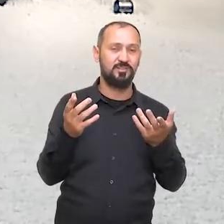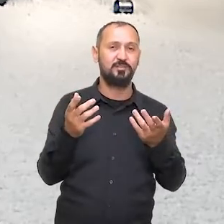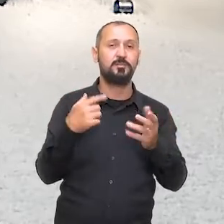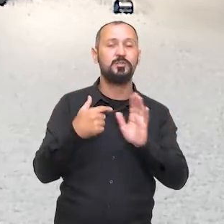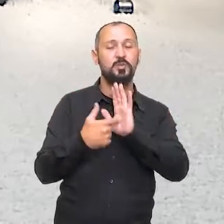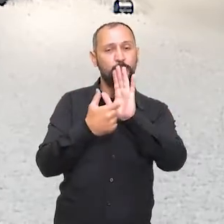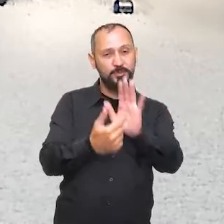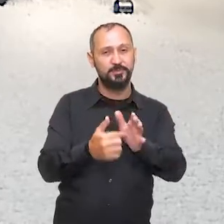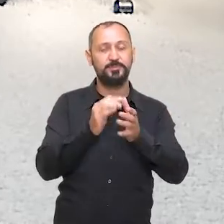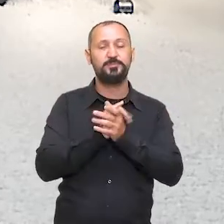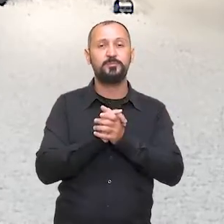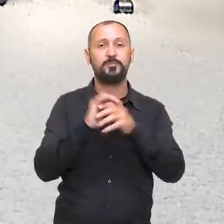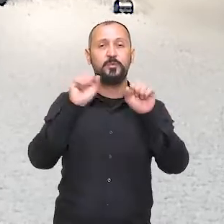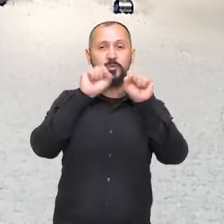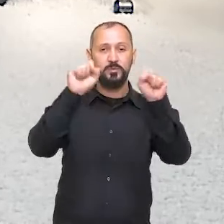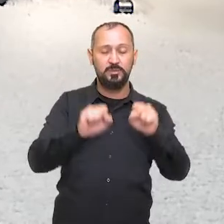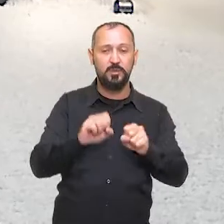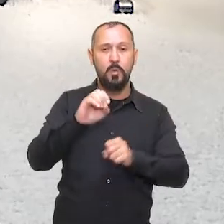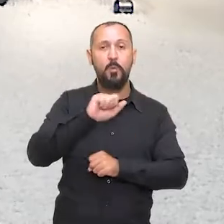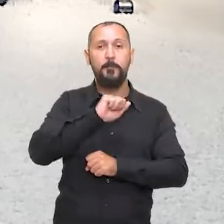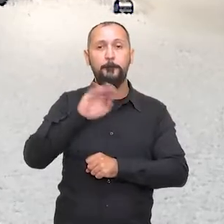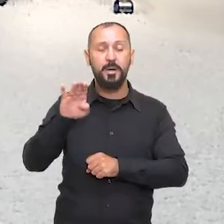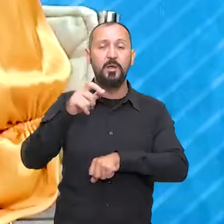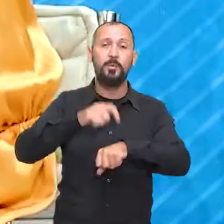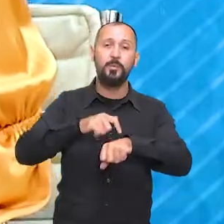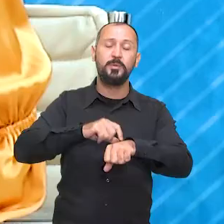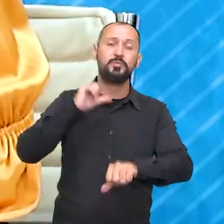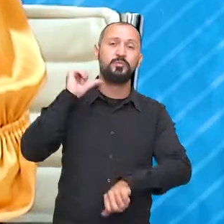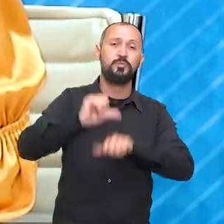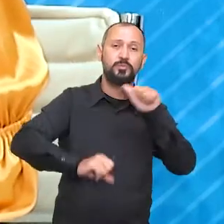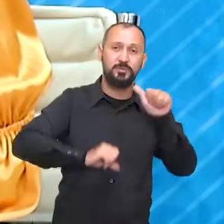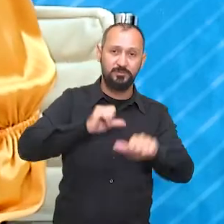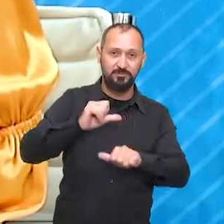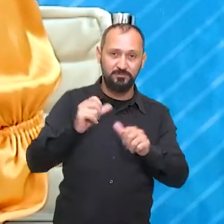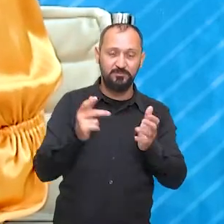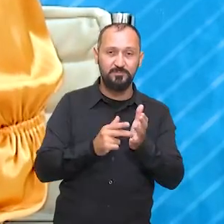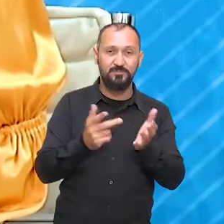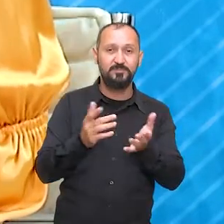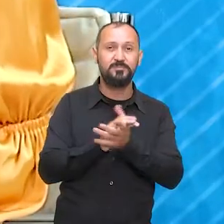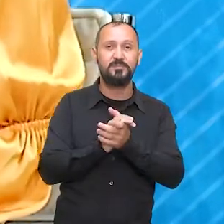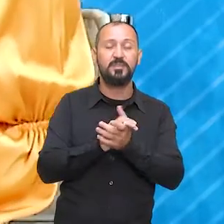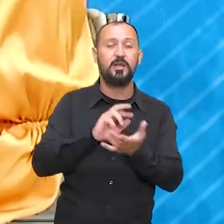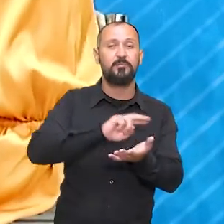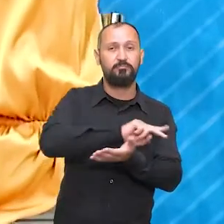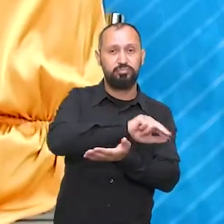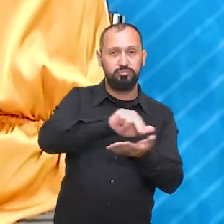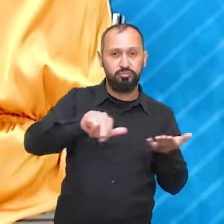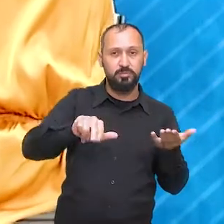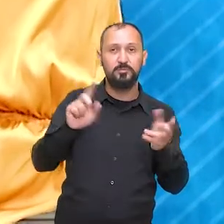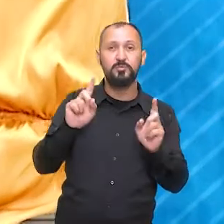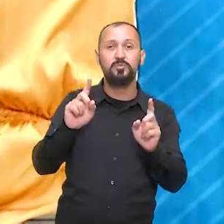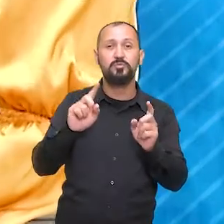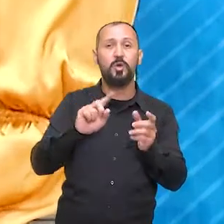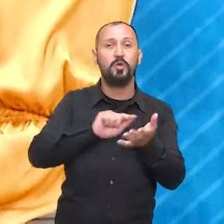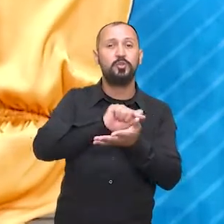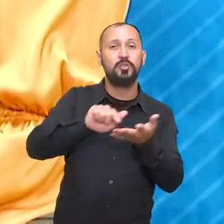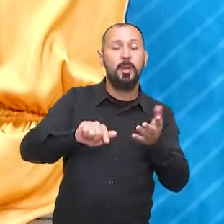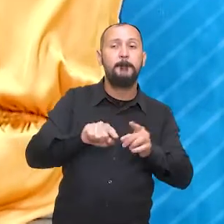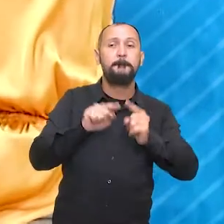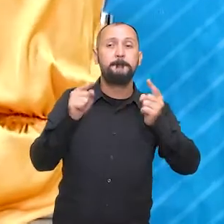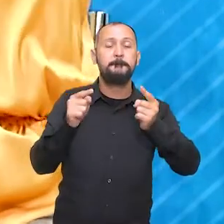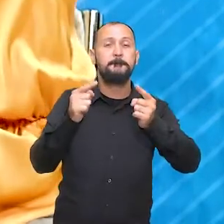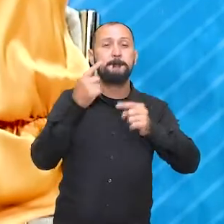diferentes sendo representadas. E o sistema de ordem vive esse momento de transformação, de mudança, né? Dessa pluralidade, não só de